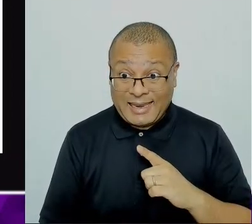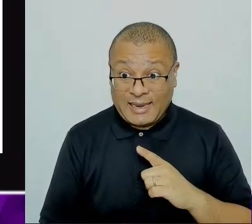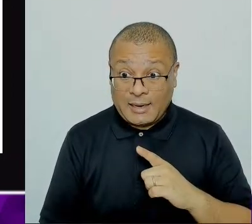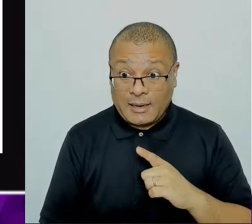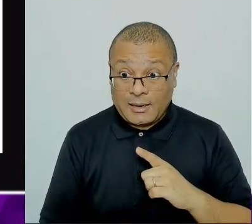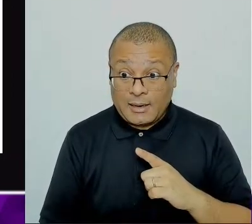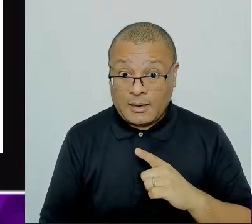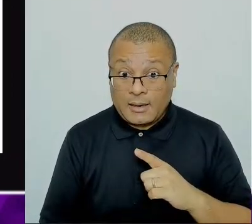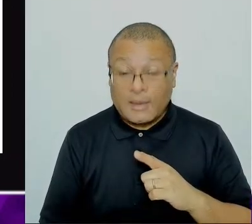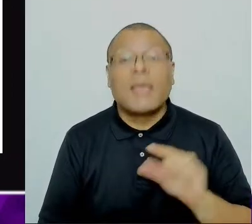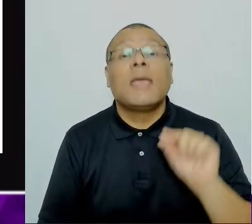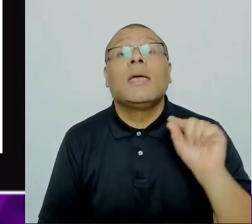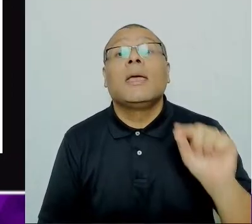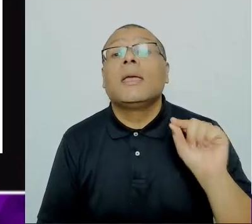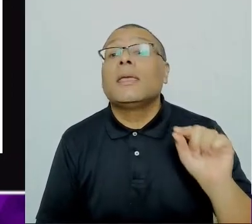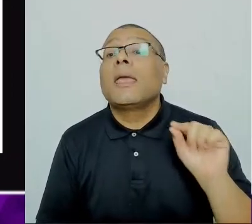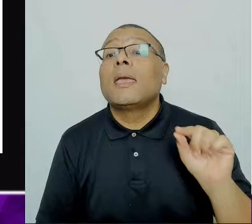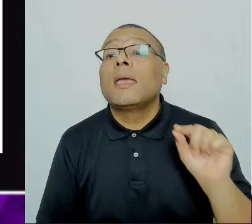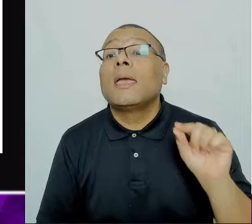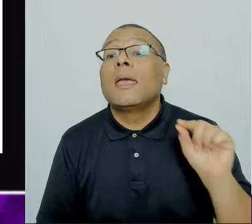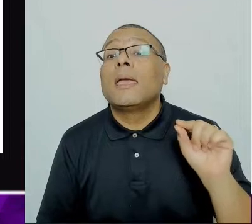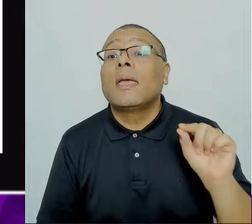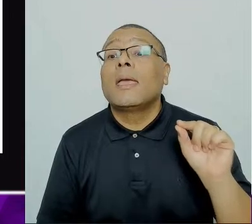quem que